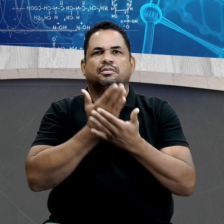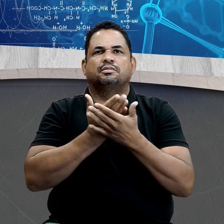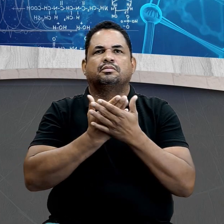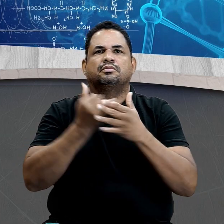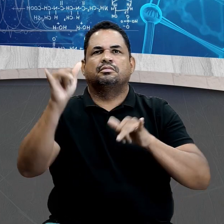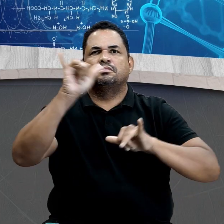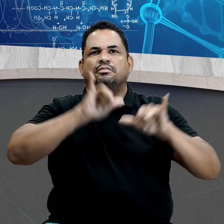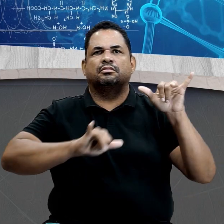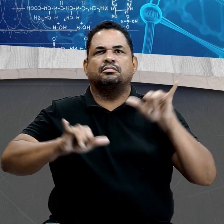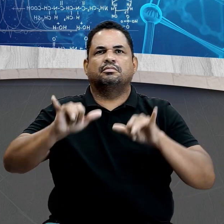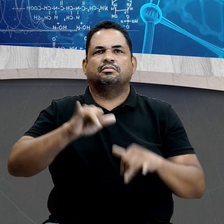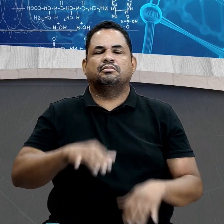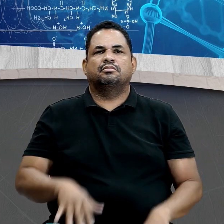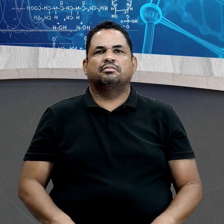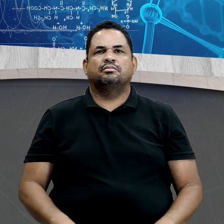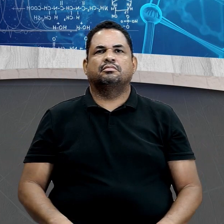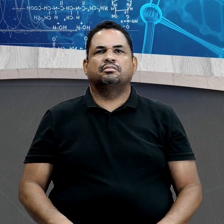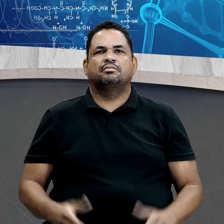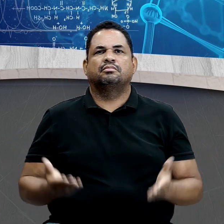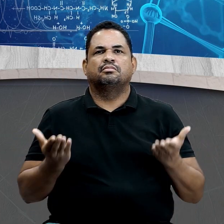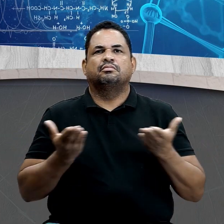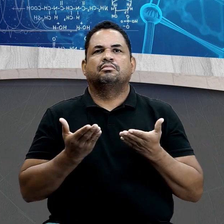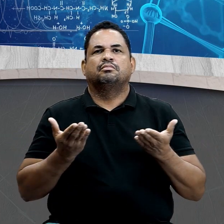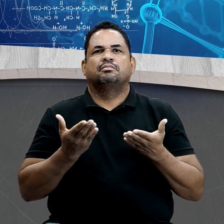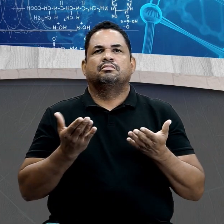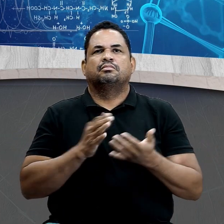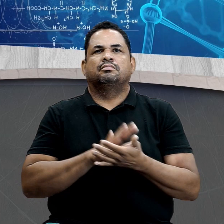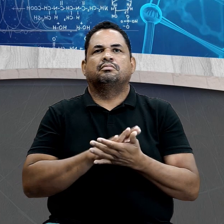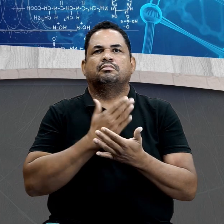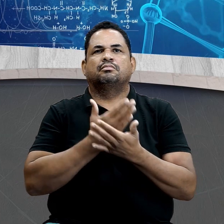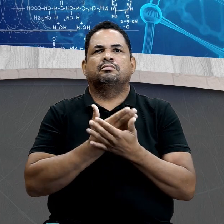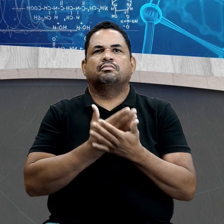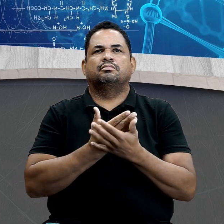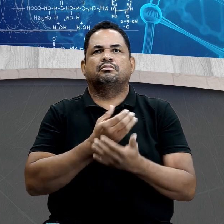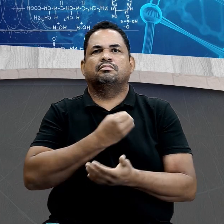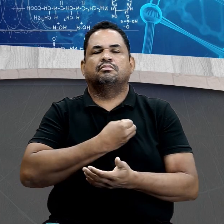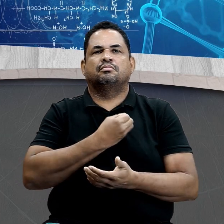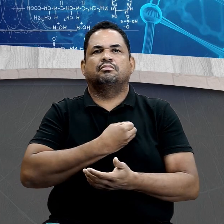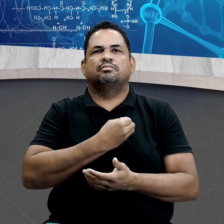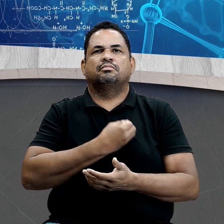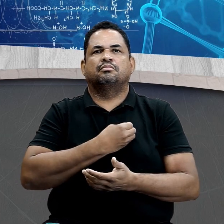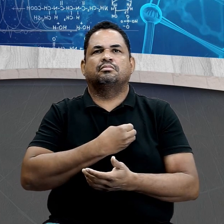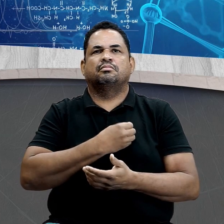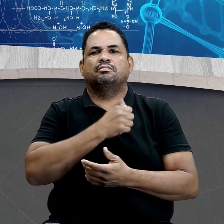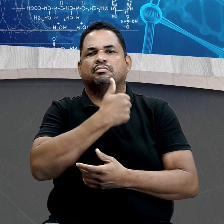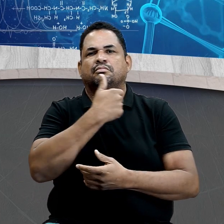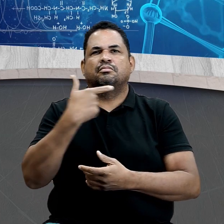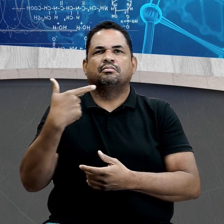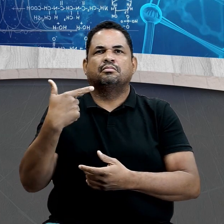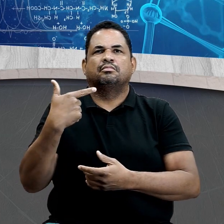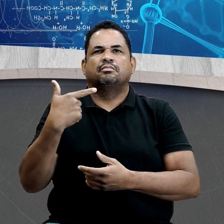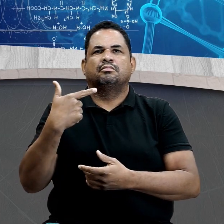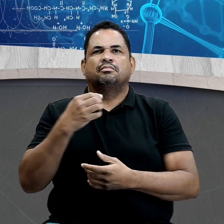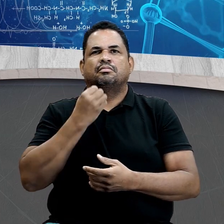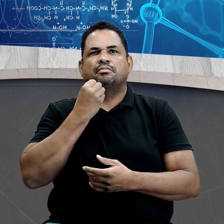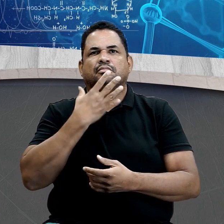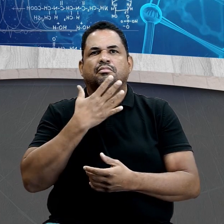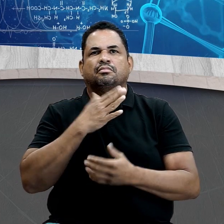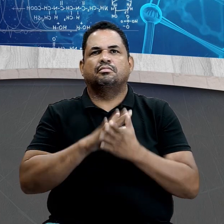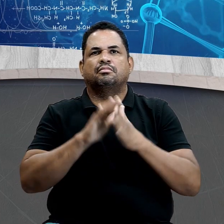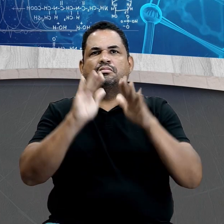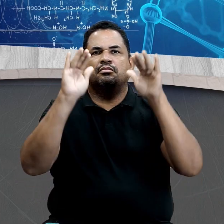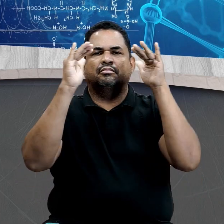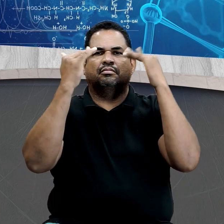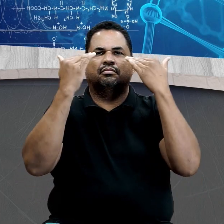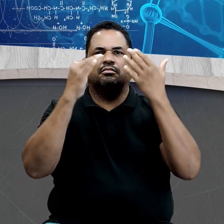tá? Agora, nesta aula, essa aula é a aula de número 12, tá bom? Fique ligado aí,